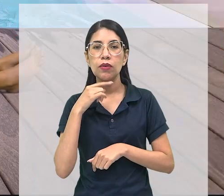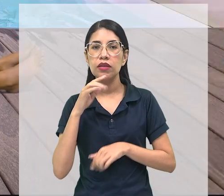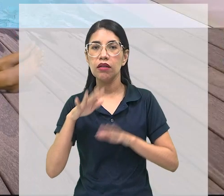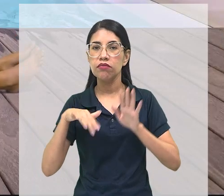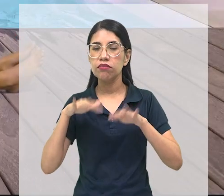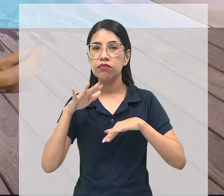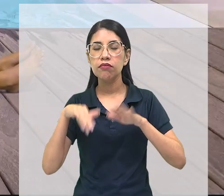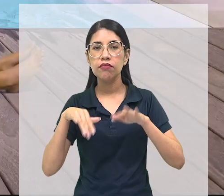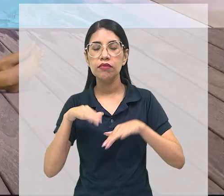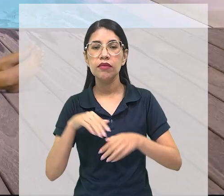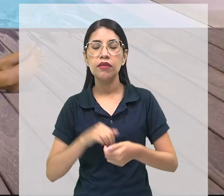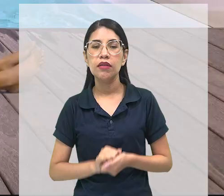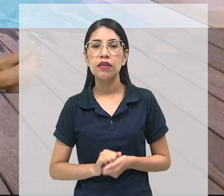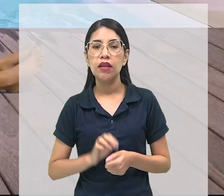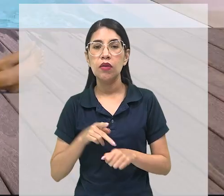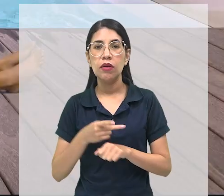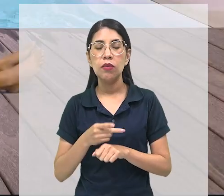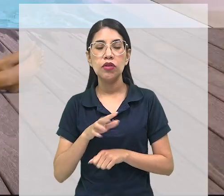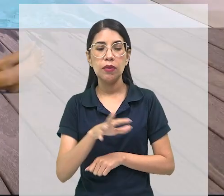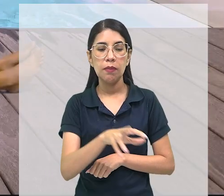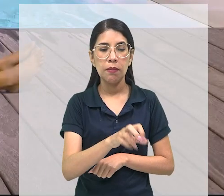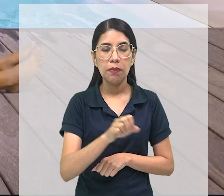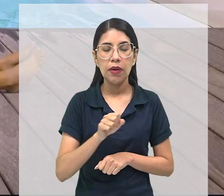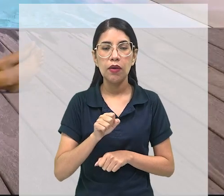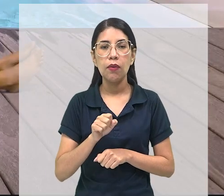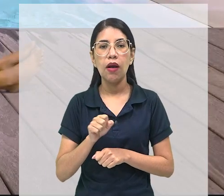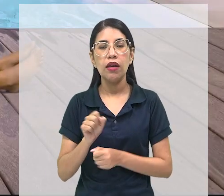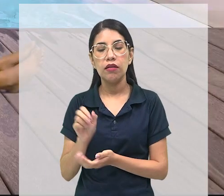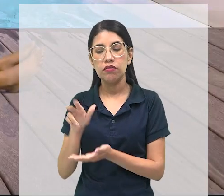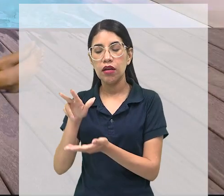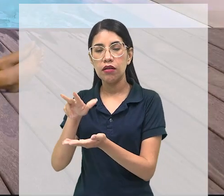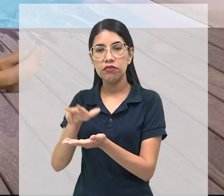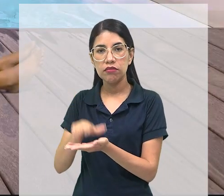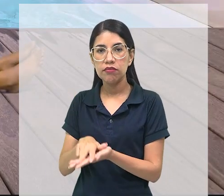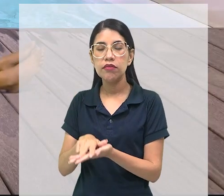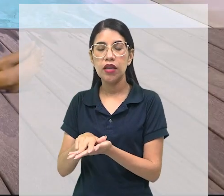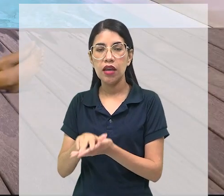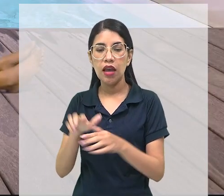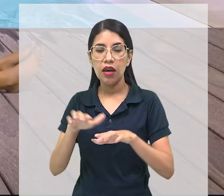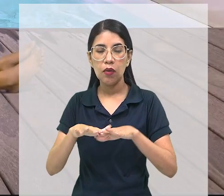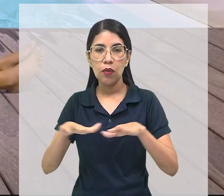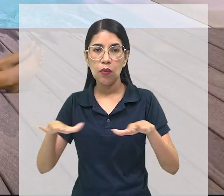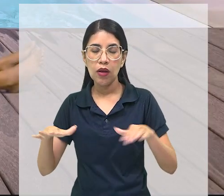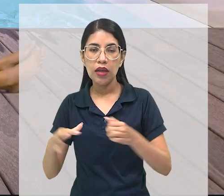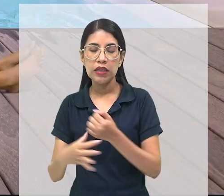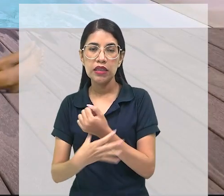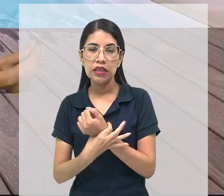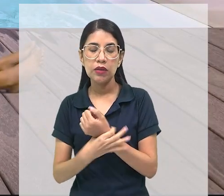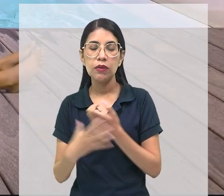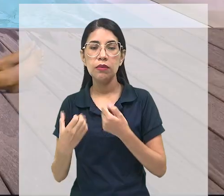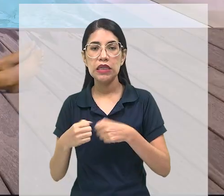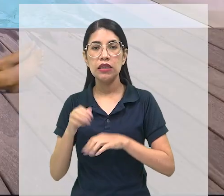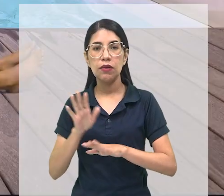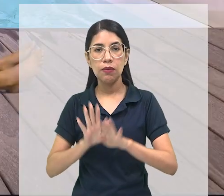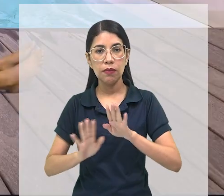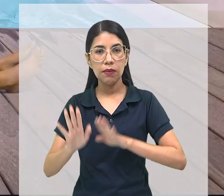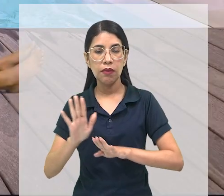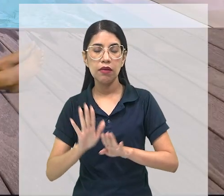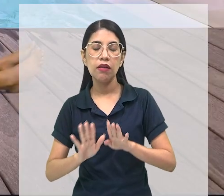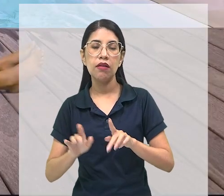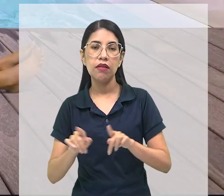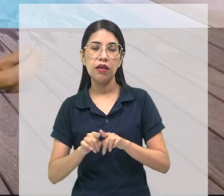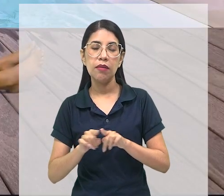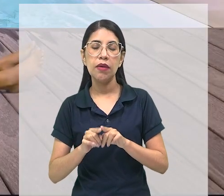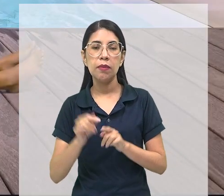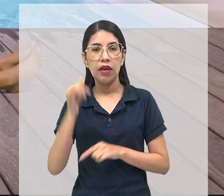Tudo bem, então depois que você retirou a vítima da água, traz ela para um lugar seguro, com cuidado, sempre para